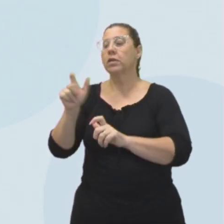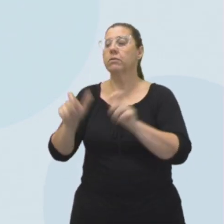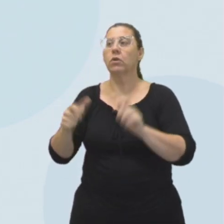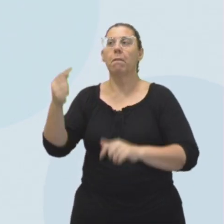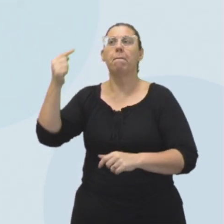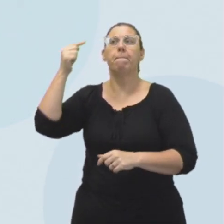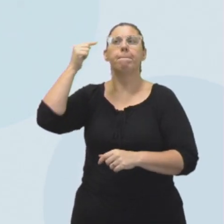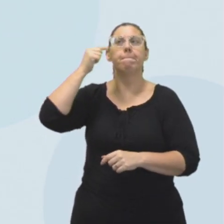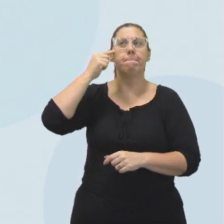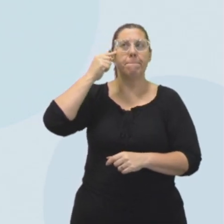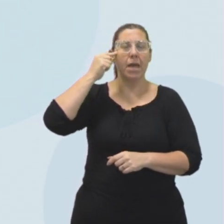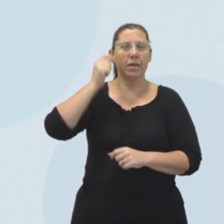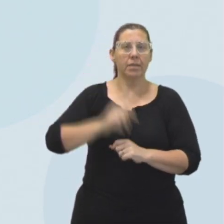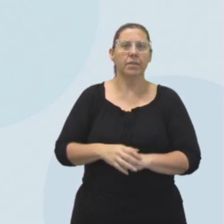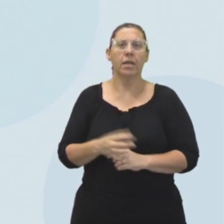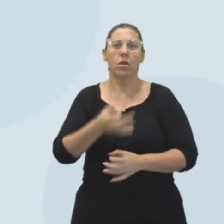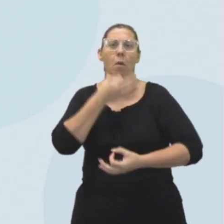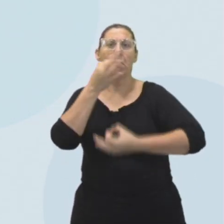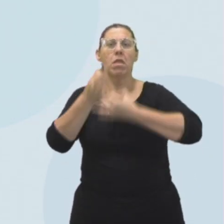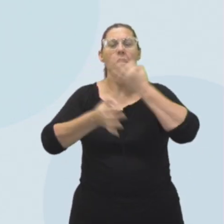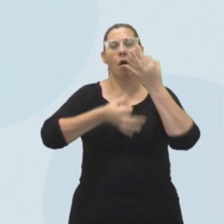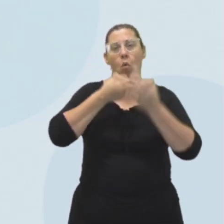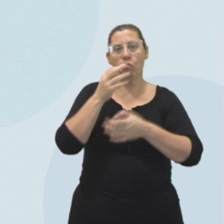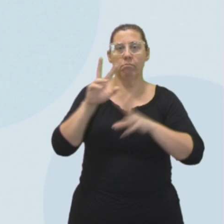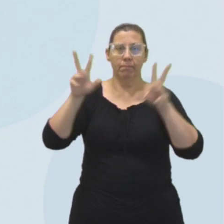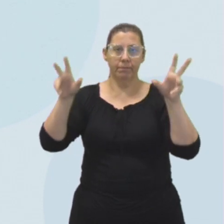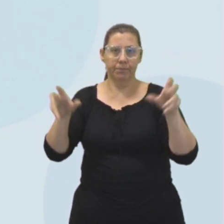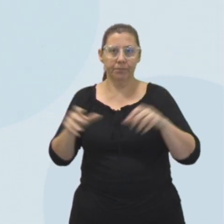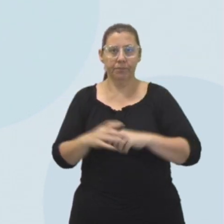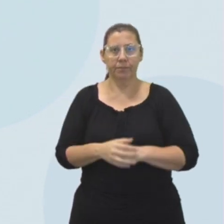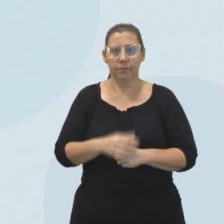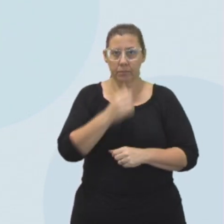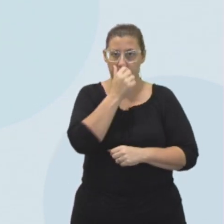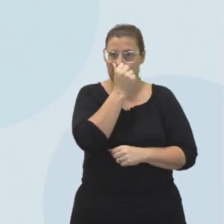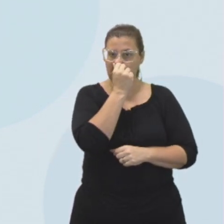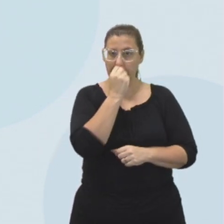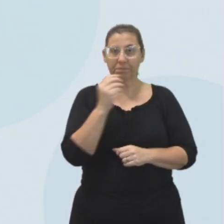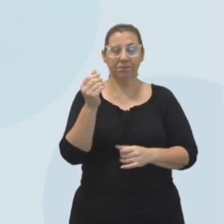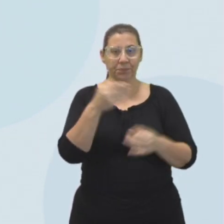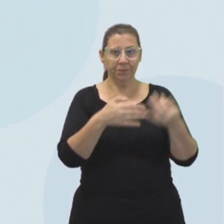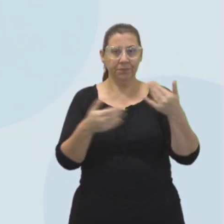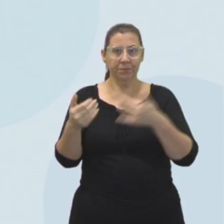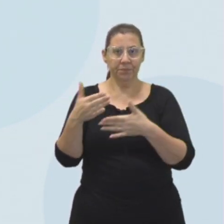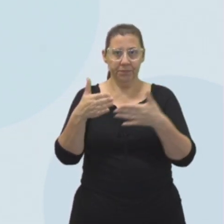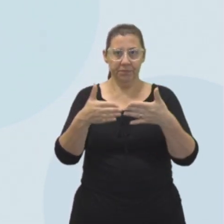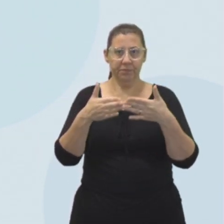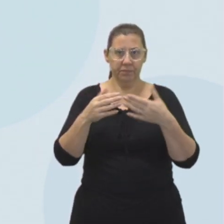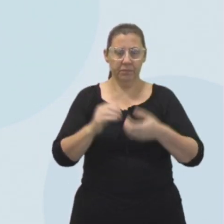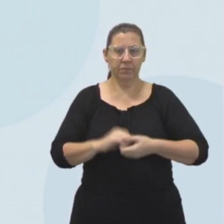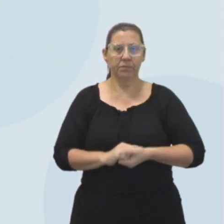pensam, o que as pessoas opinaram sobre esse tema. Próximo slide.